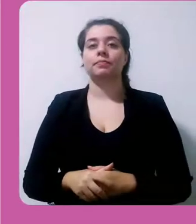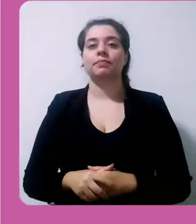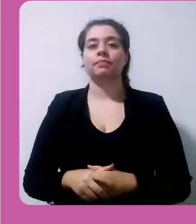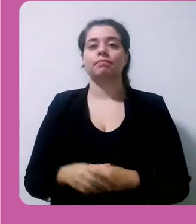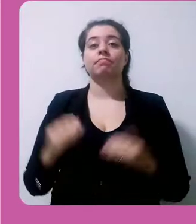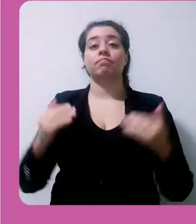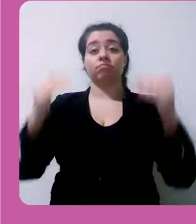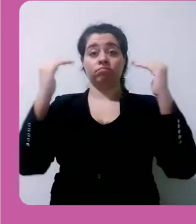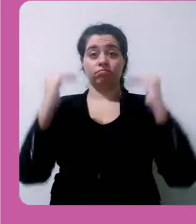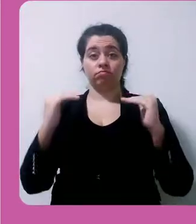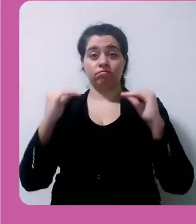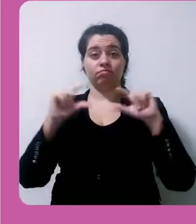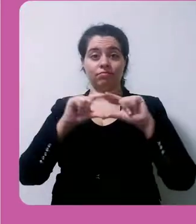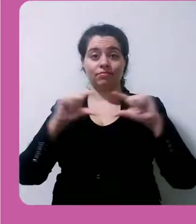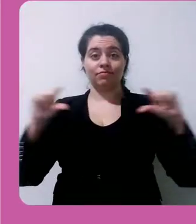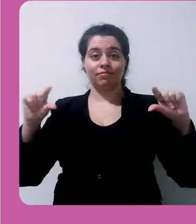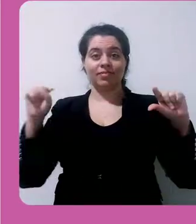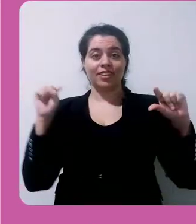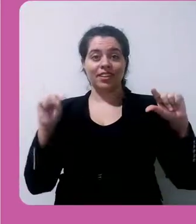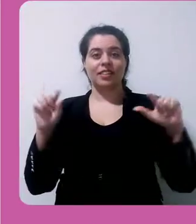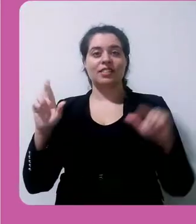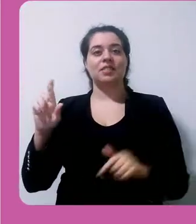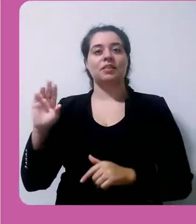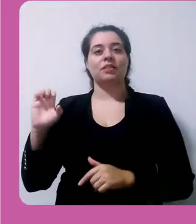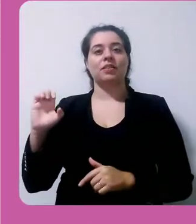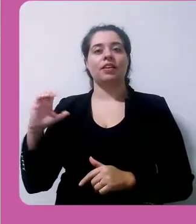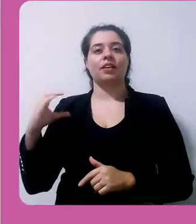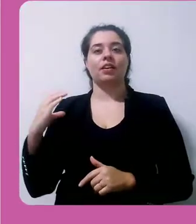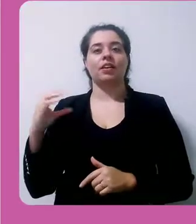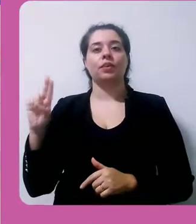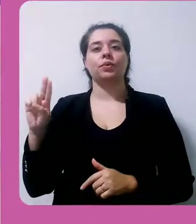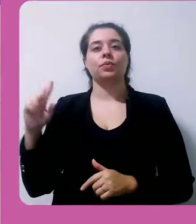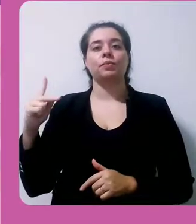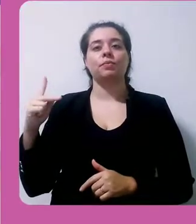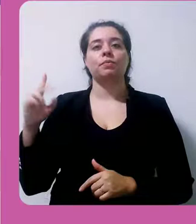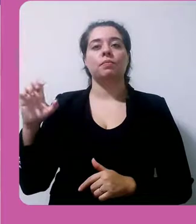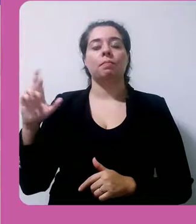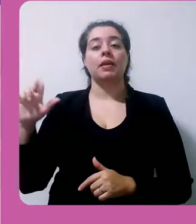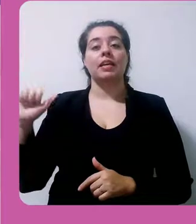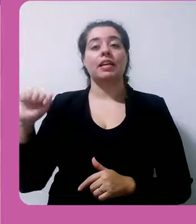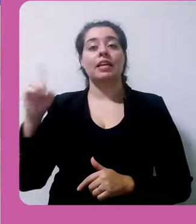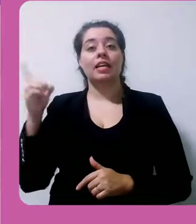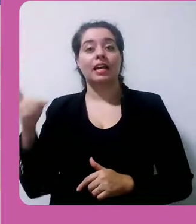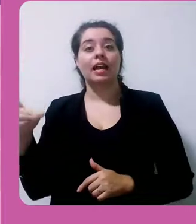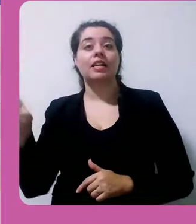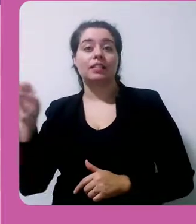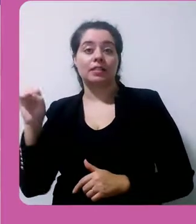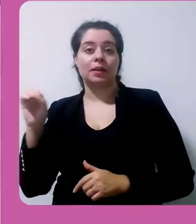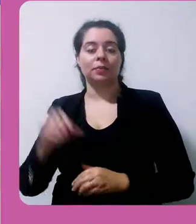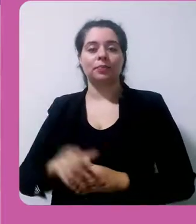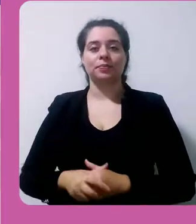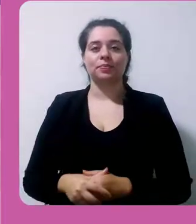E a recuperação é a média mais a recuperação dividido por 2. Então eu tenho aqui, ó, a média